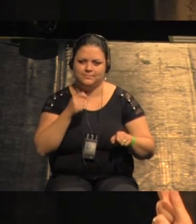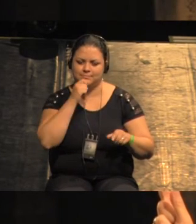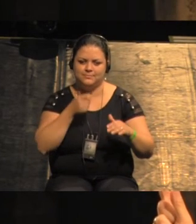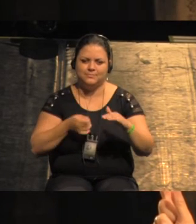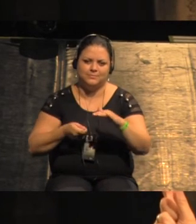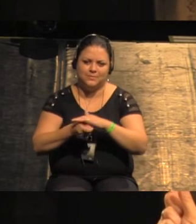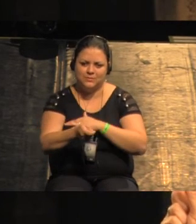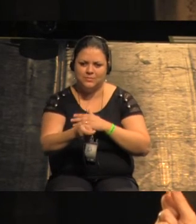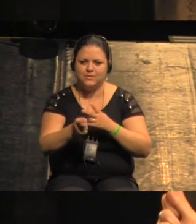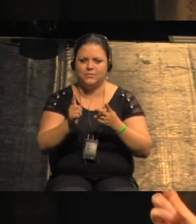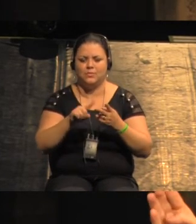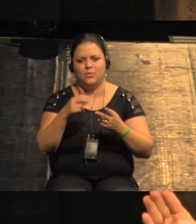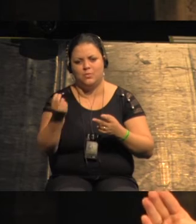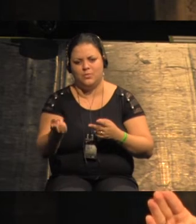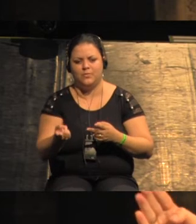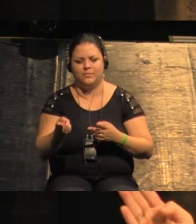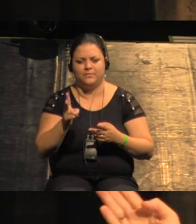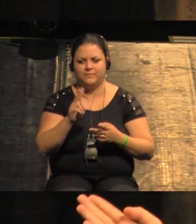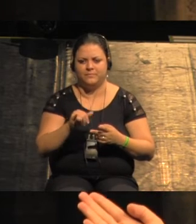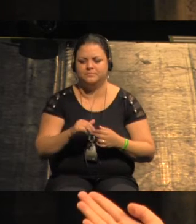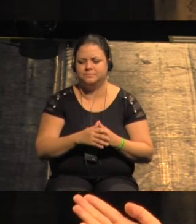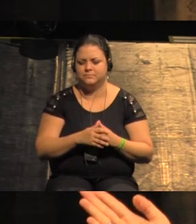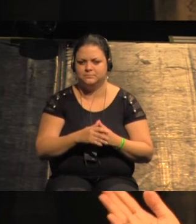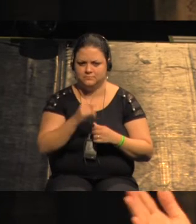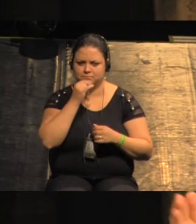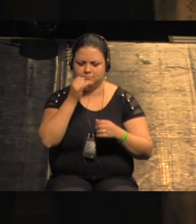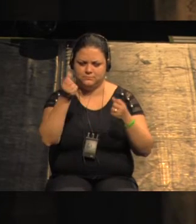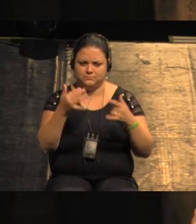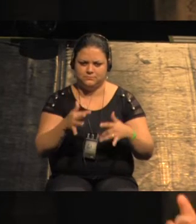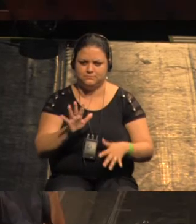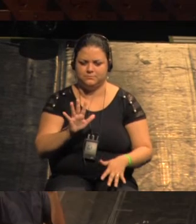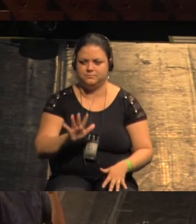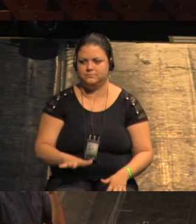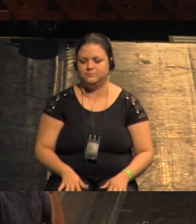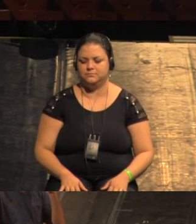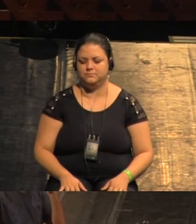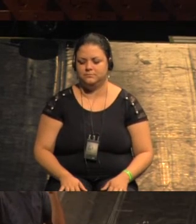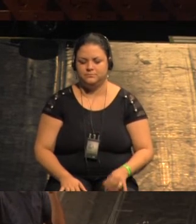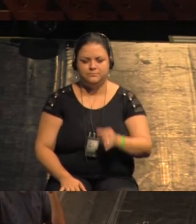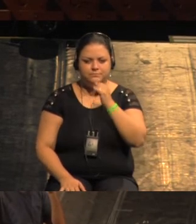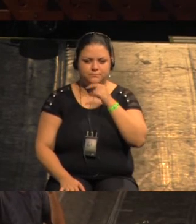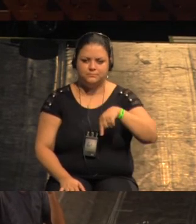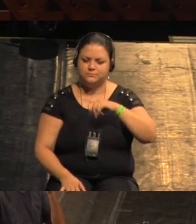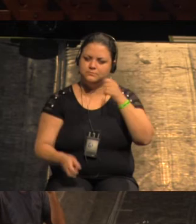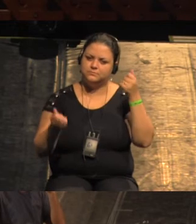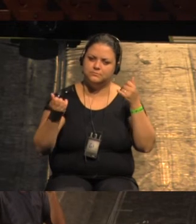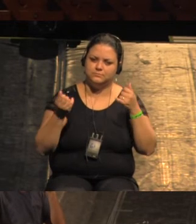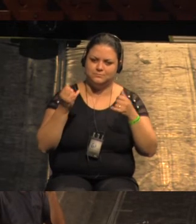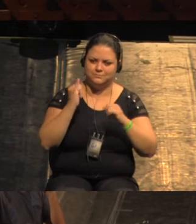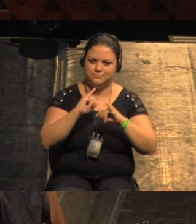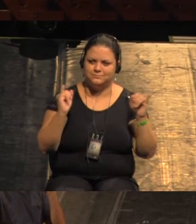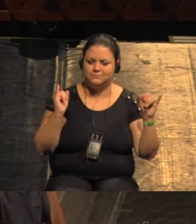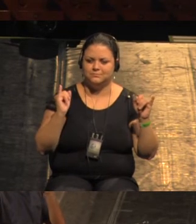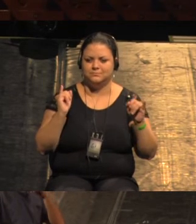que o empreendimento ou vai para a gentrificação ou ele vai para a degeneração. Deixa eu me explicar, ver se eu me explico. Quando a